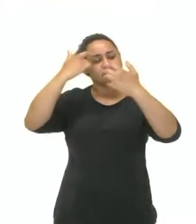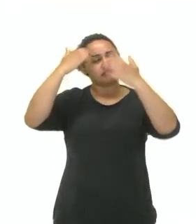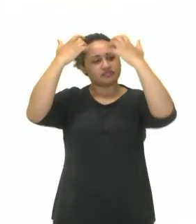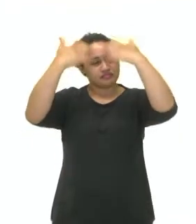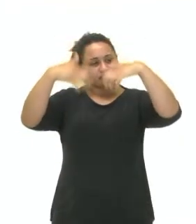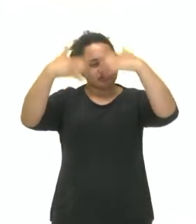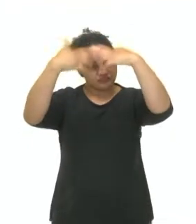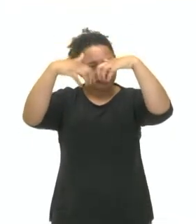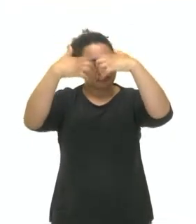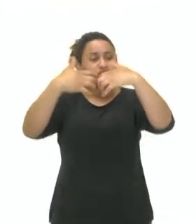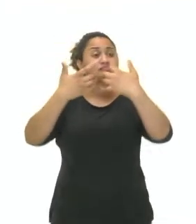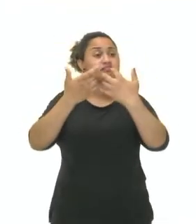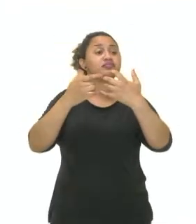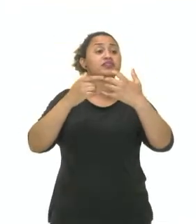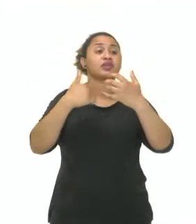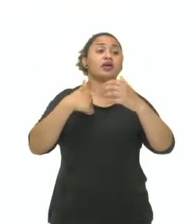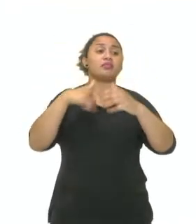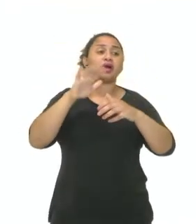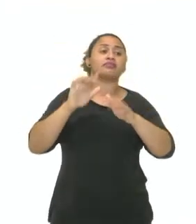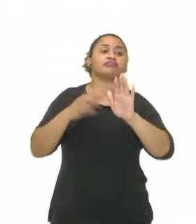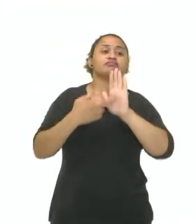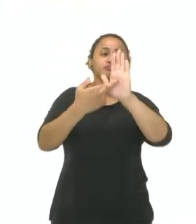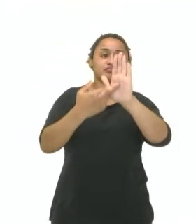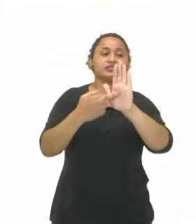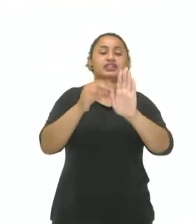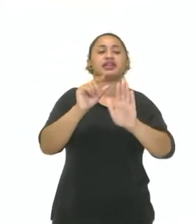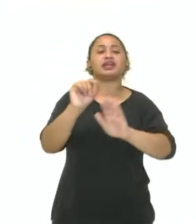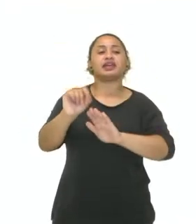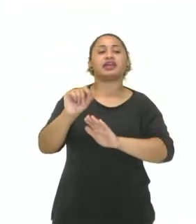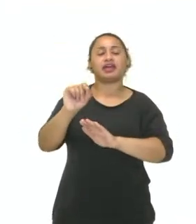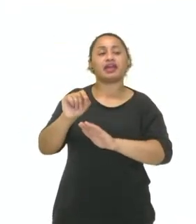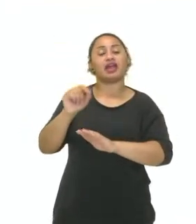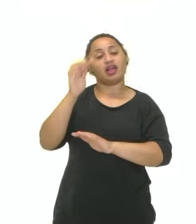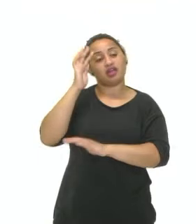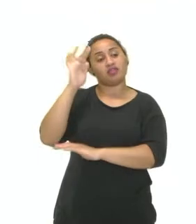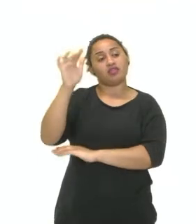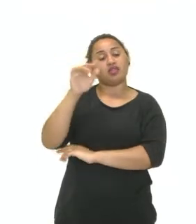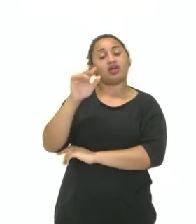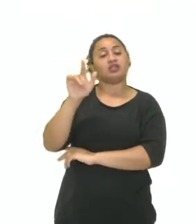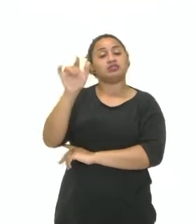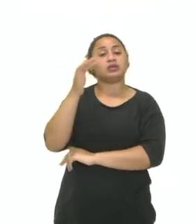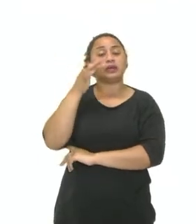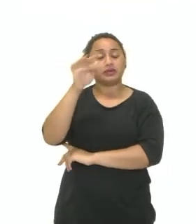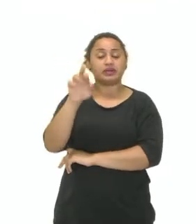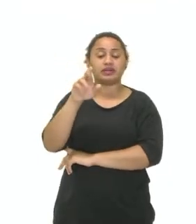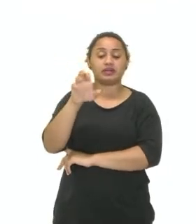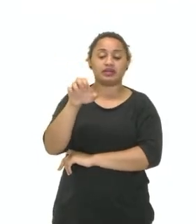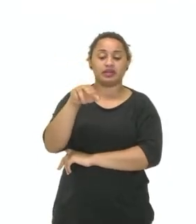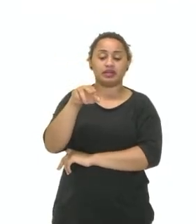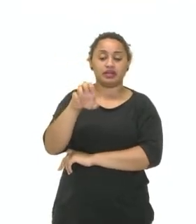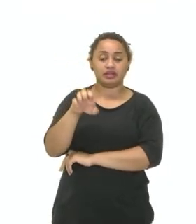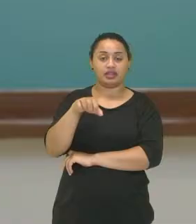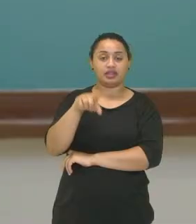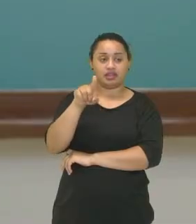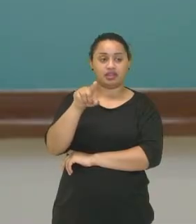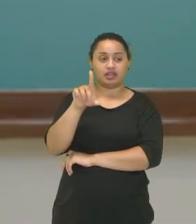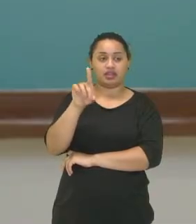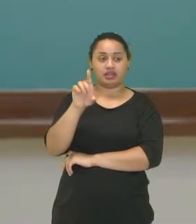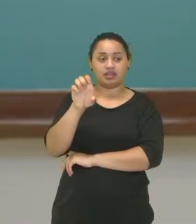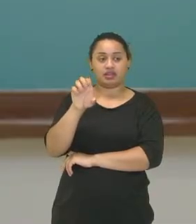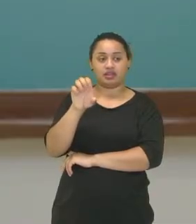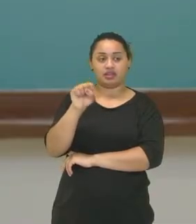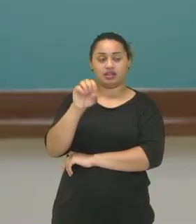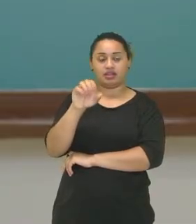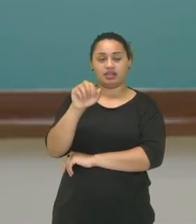lógica. Um dos maiores representantes do racionalismo moderno é o filósofo francês René Descartes.